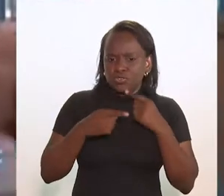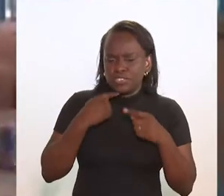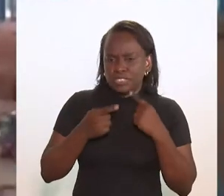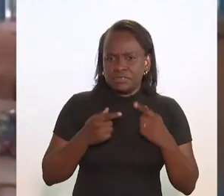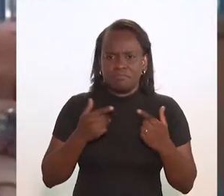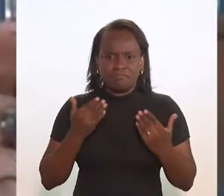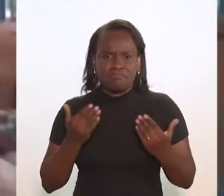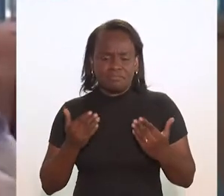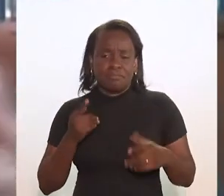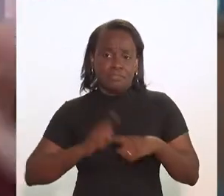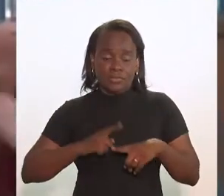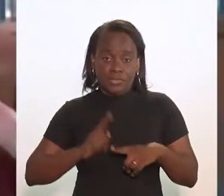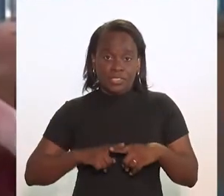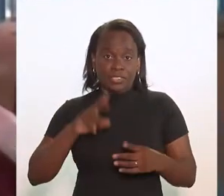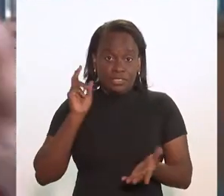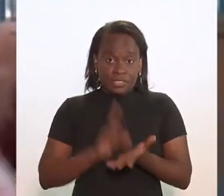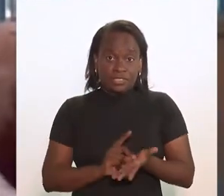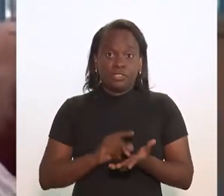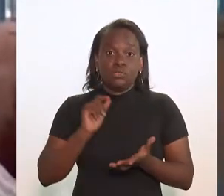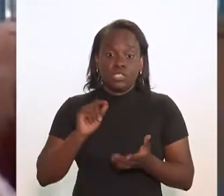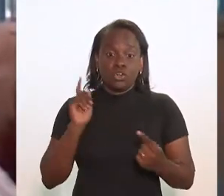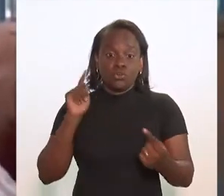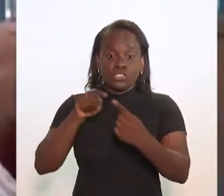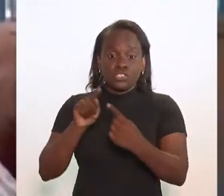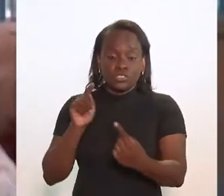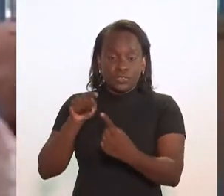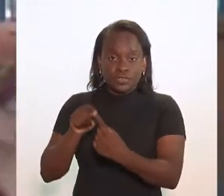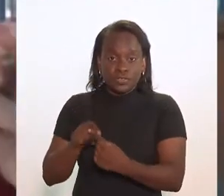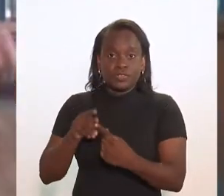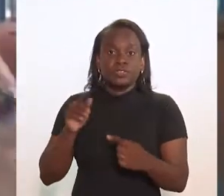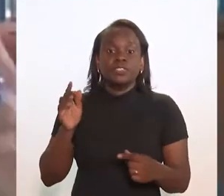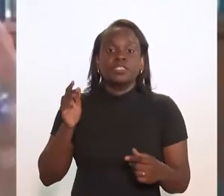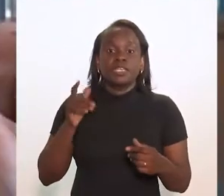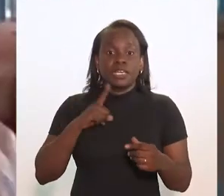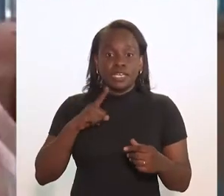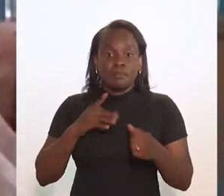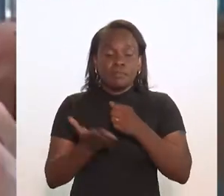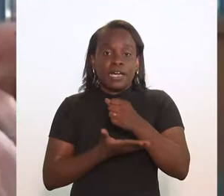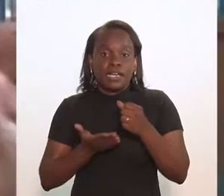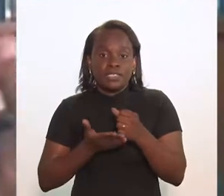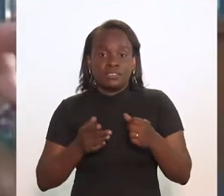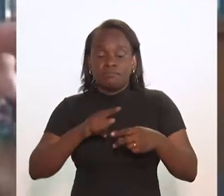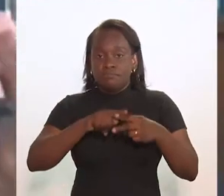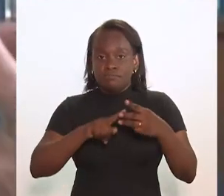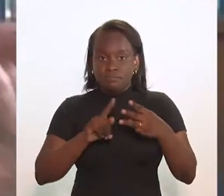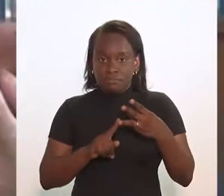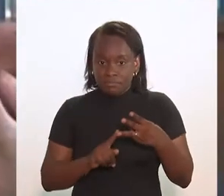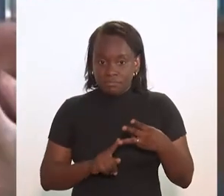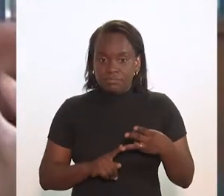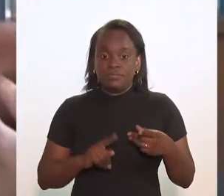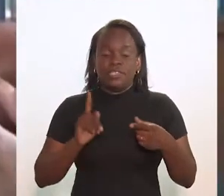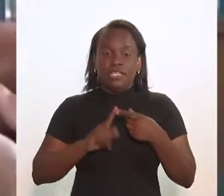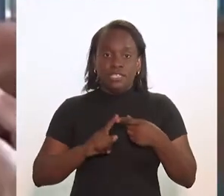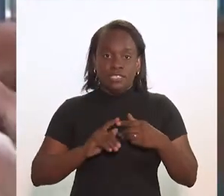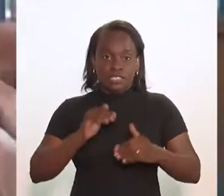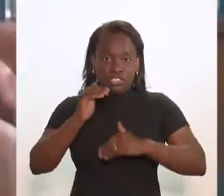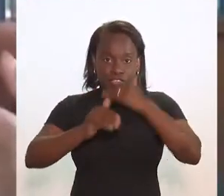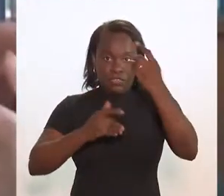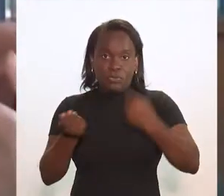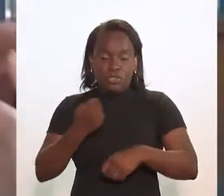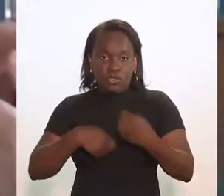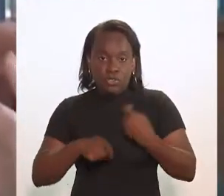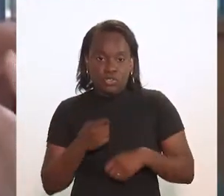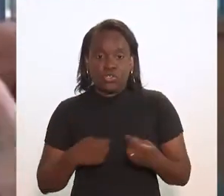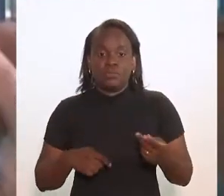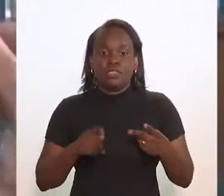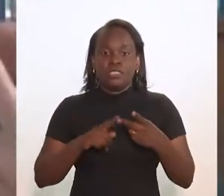questiona o fato de que, na verdade, os objetivos eles são baseados no tripé, que é o